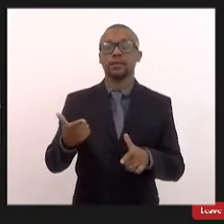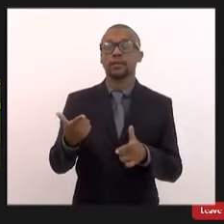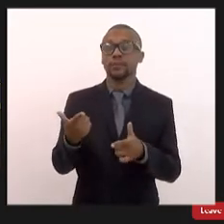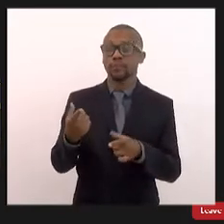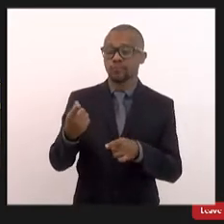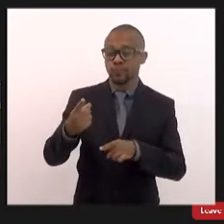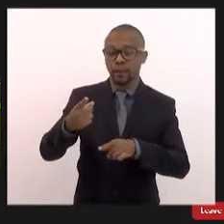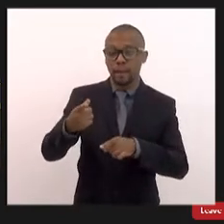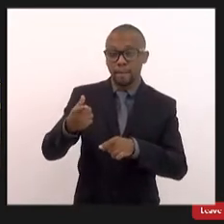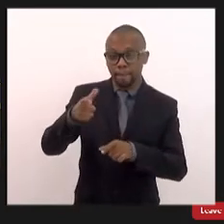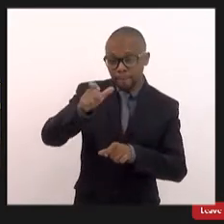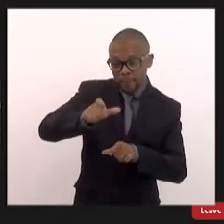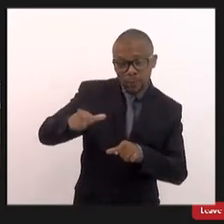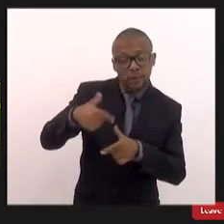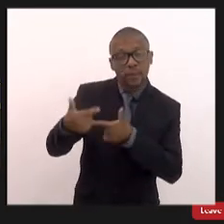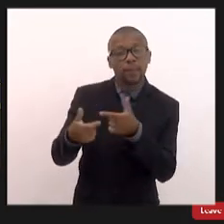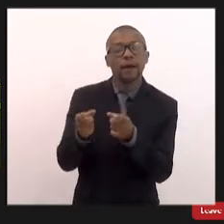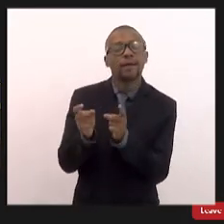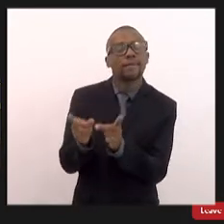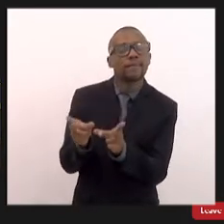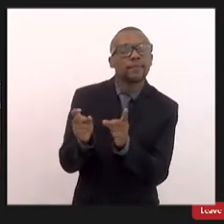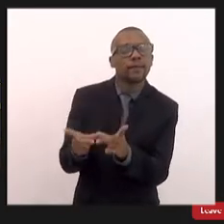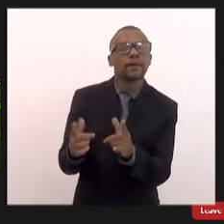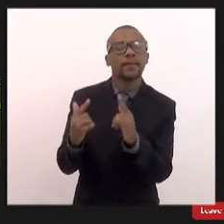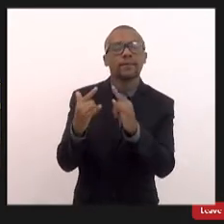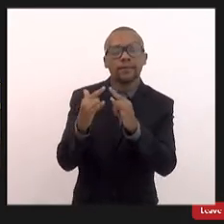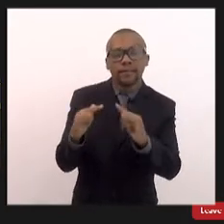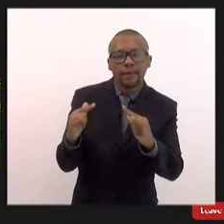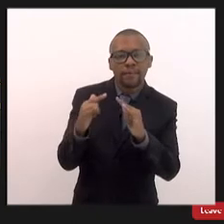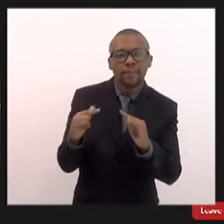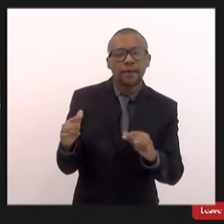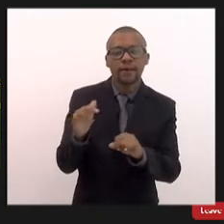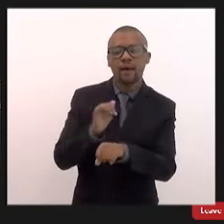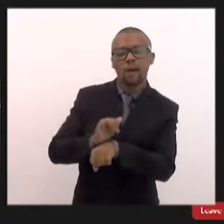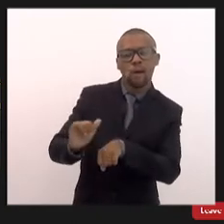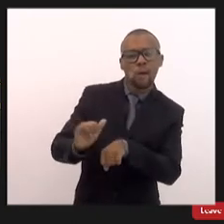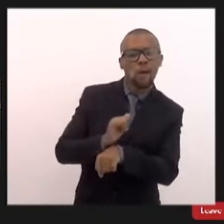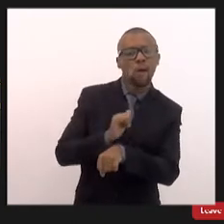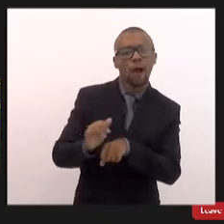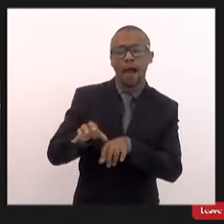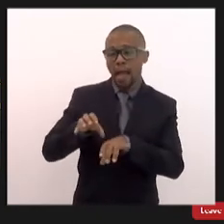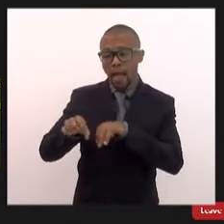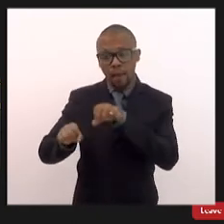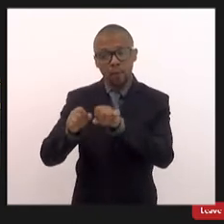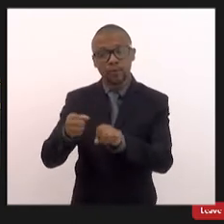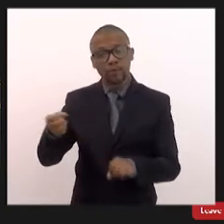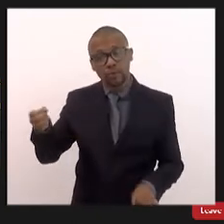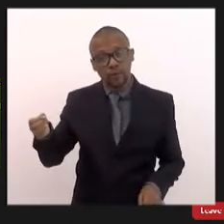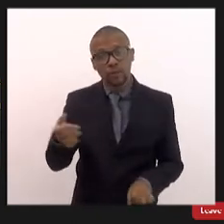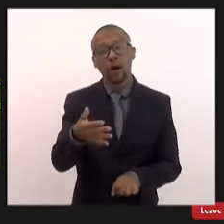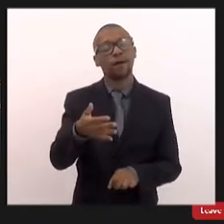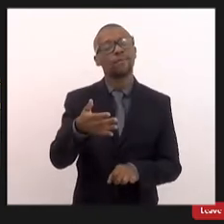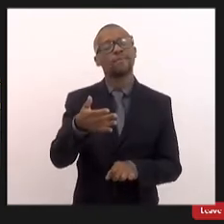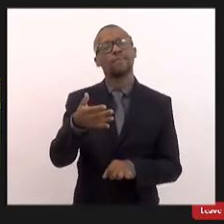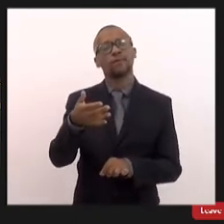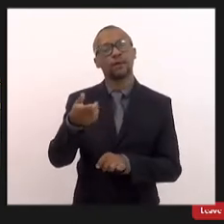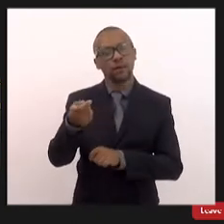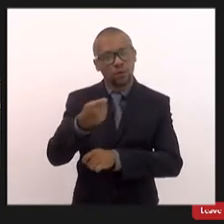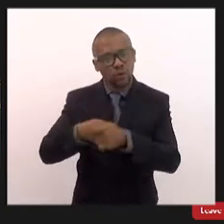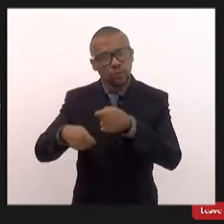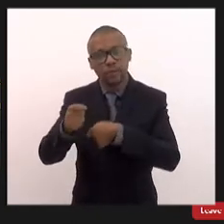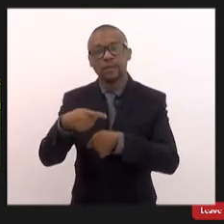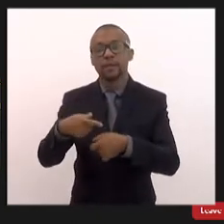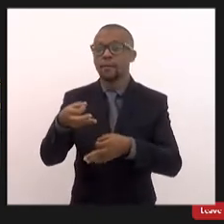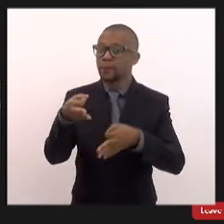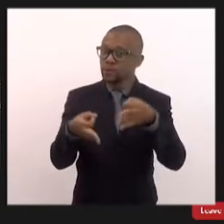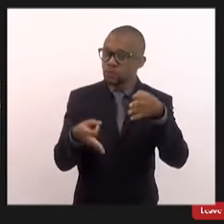artesãos, né, feirinhas, é a busca de uma nova economia, uma economia mais justa, mais